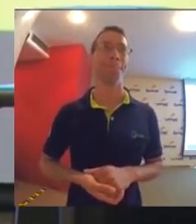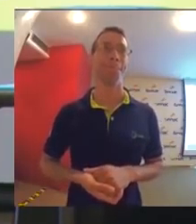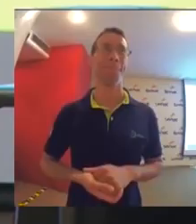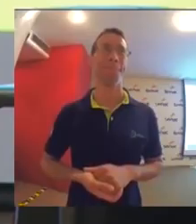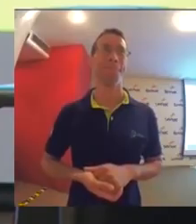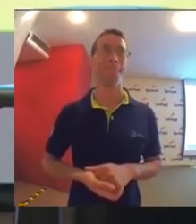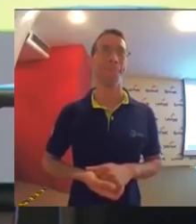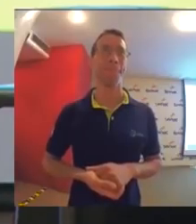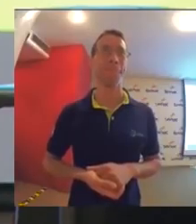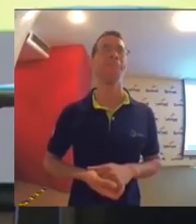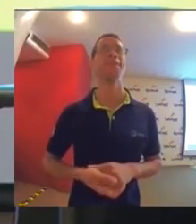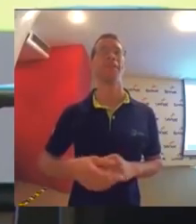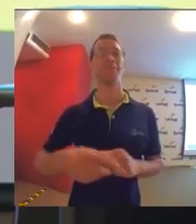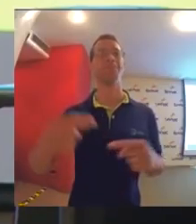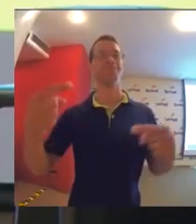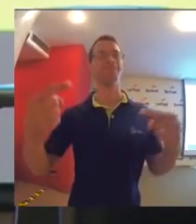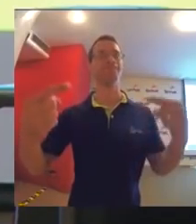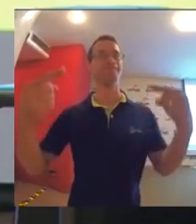Foi um dilema terrível.